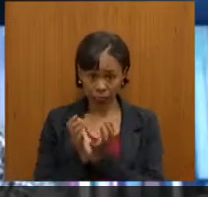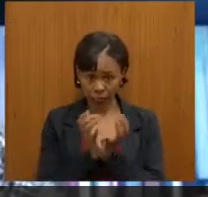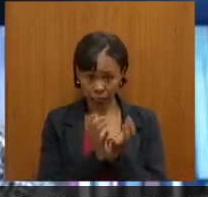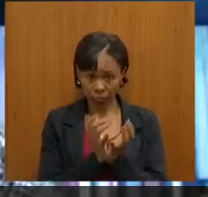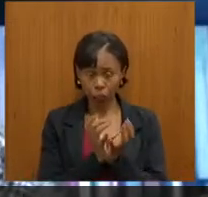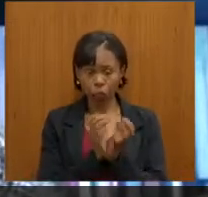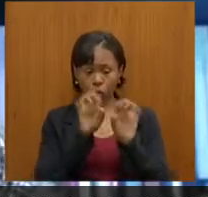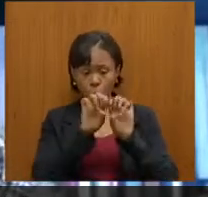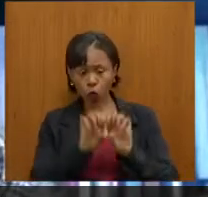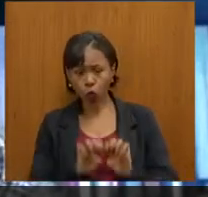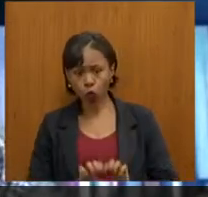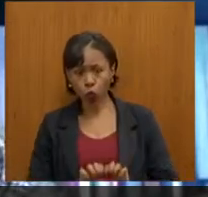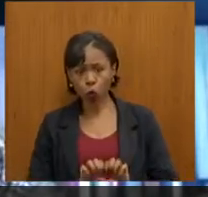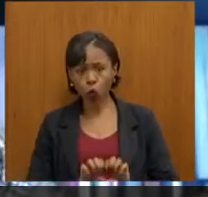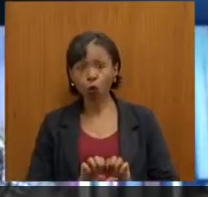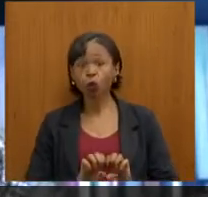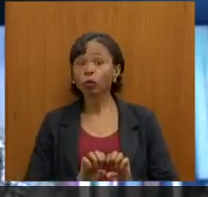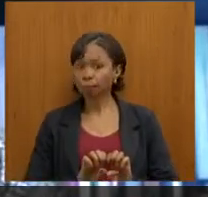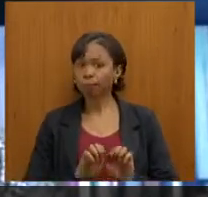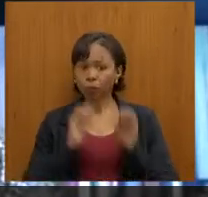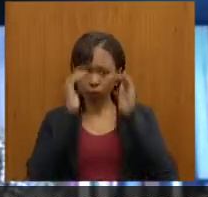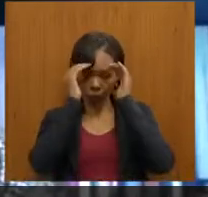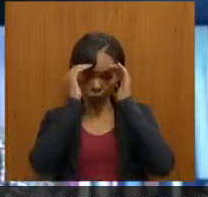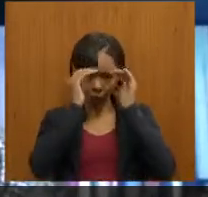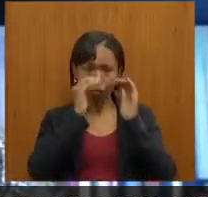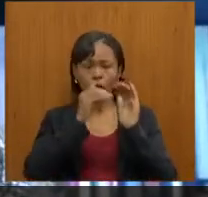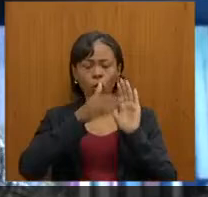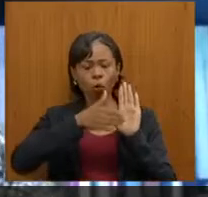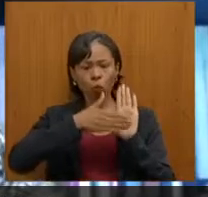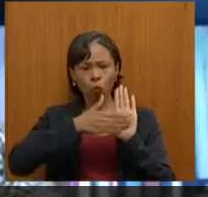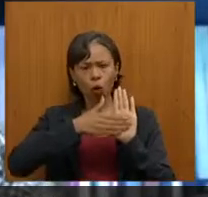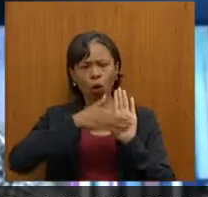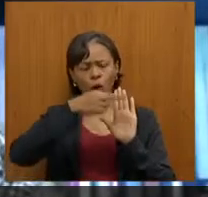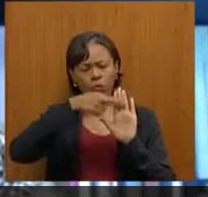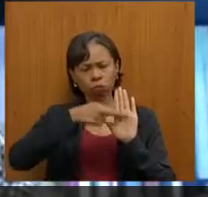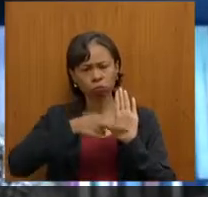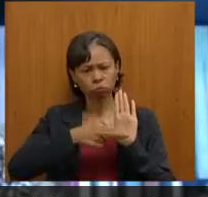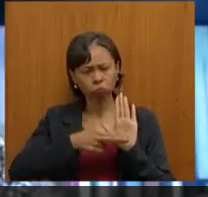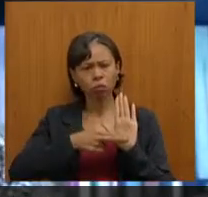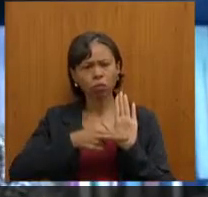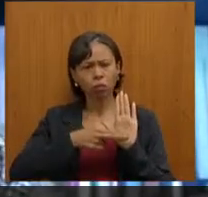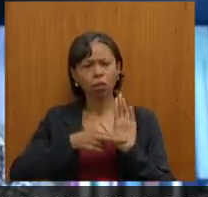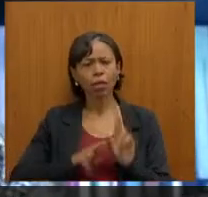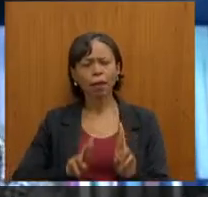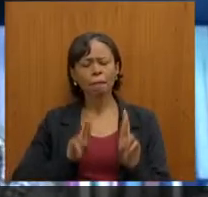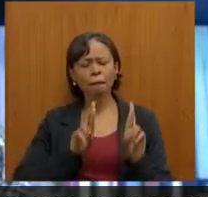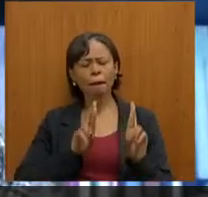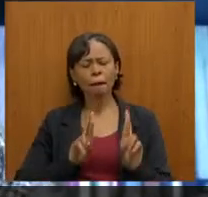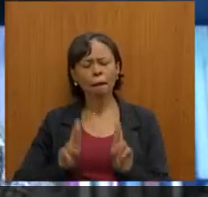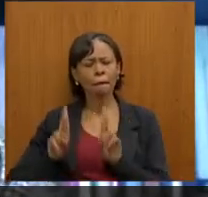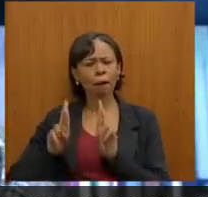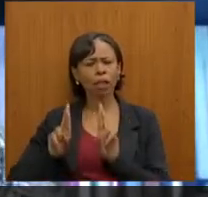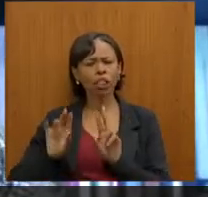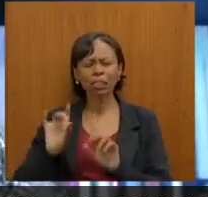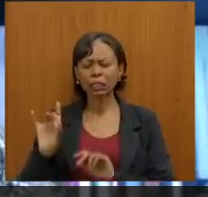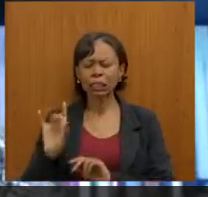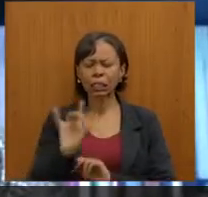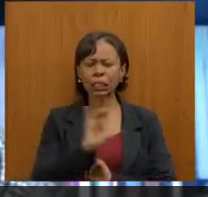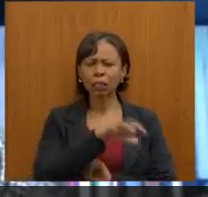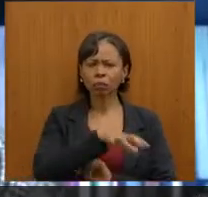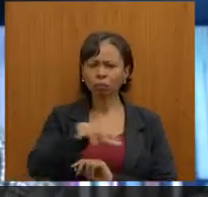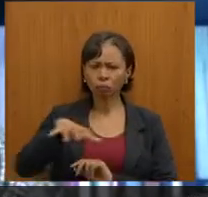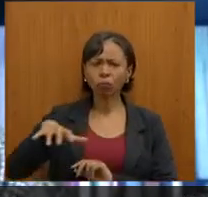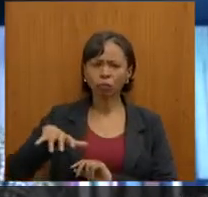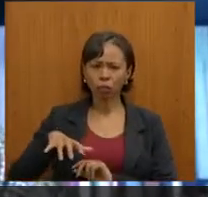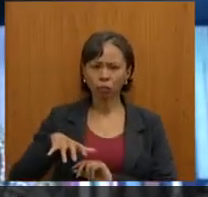se estabeleceu as responsabilidades de cada parceiro e a partir de um amplo debate Nós também